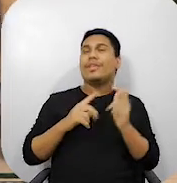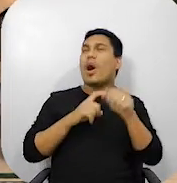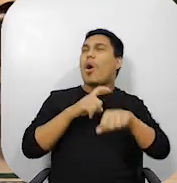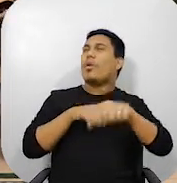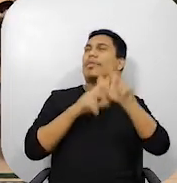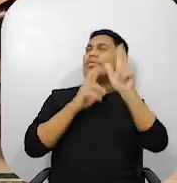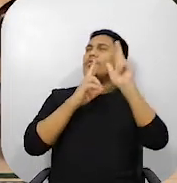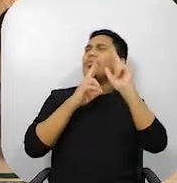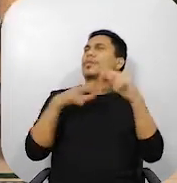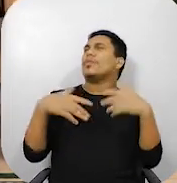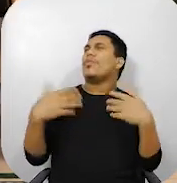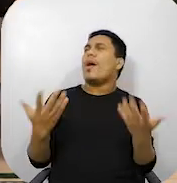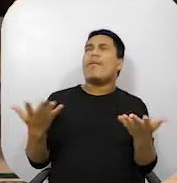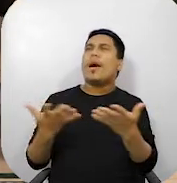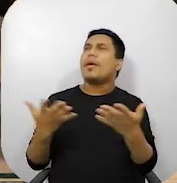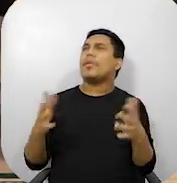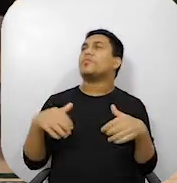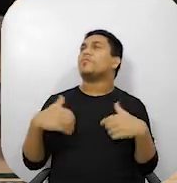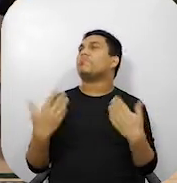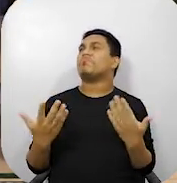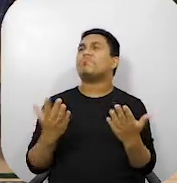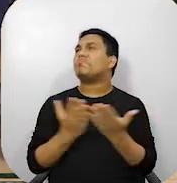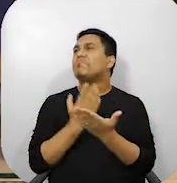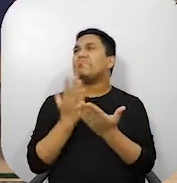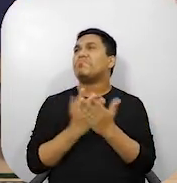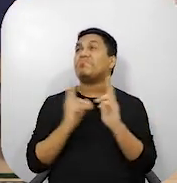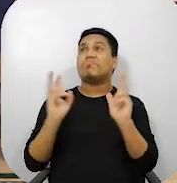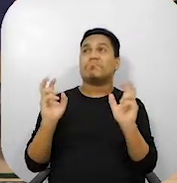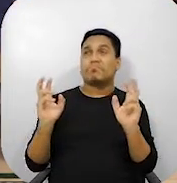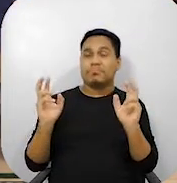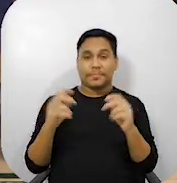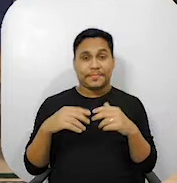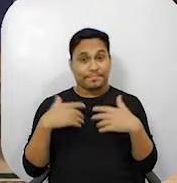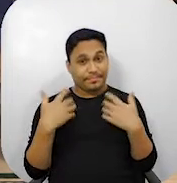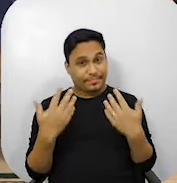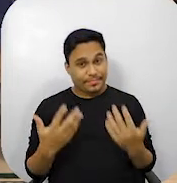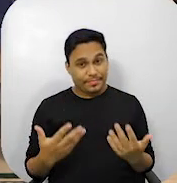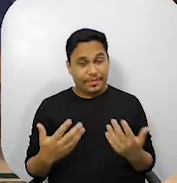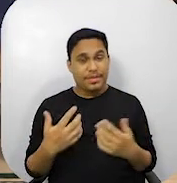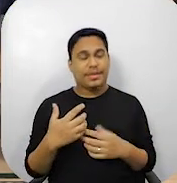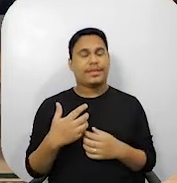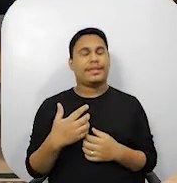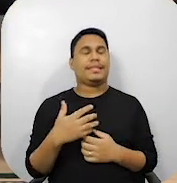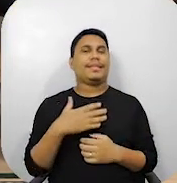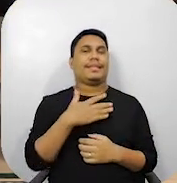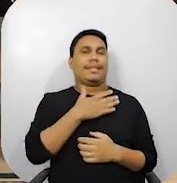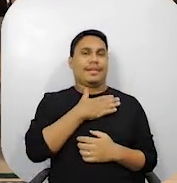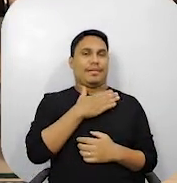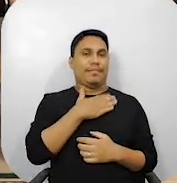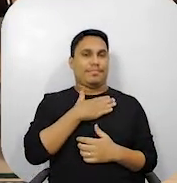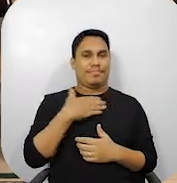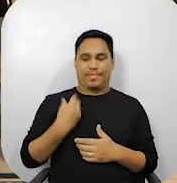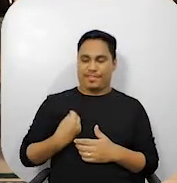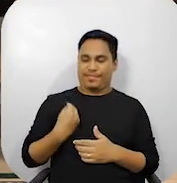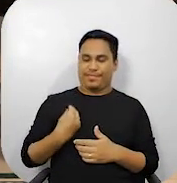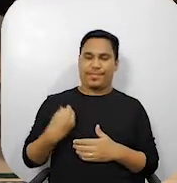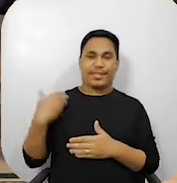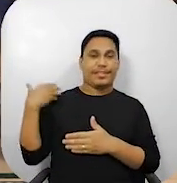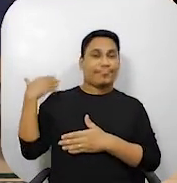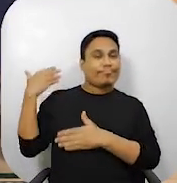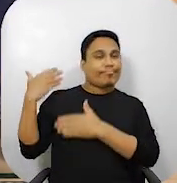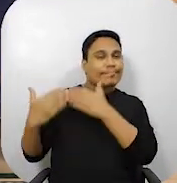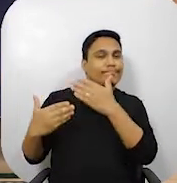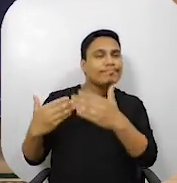o que tá agora lá é eu tenho uma assim durante o meu percurso né de